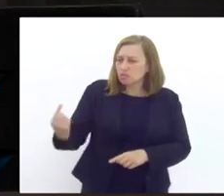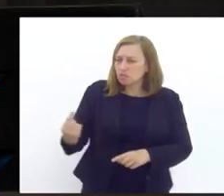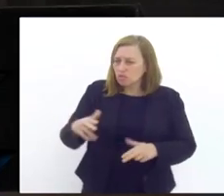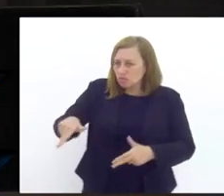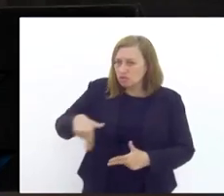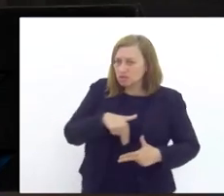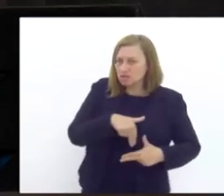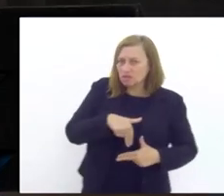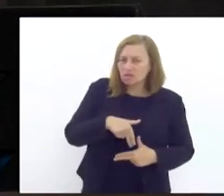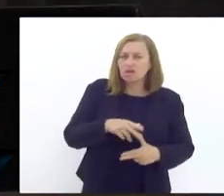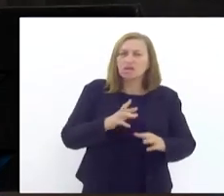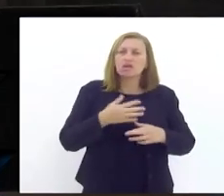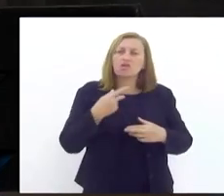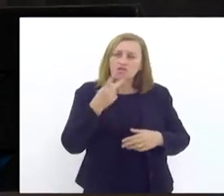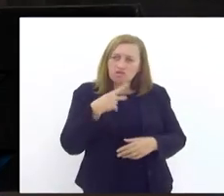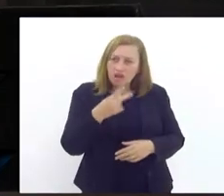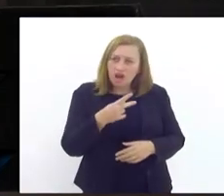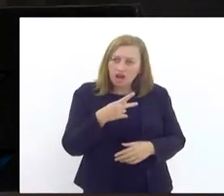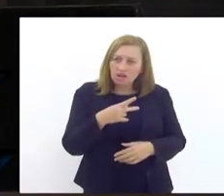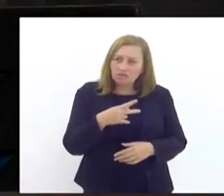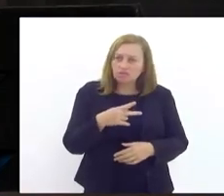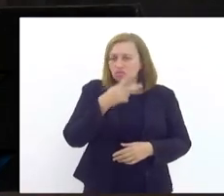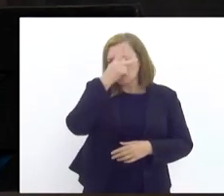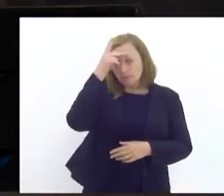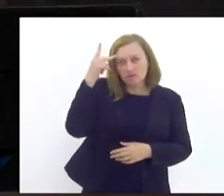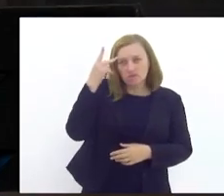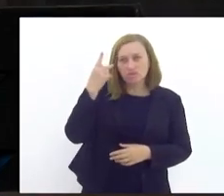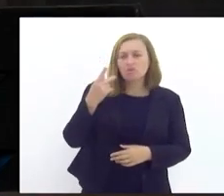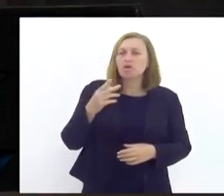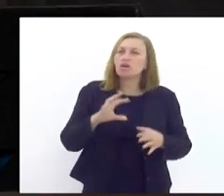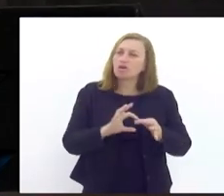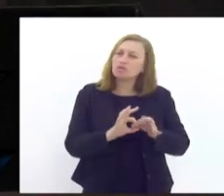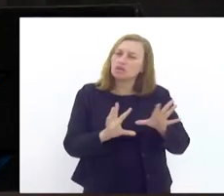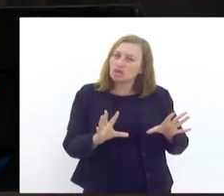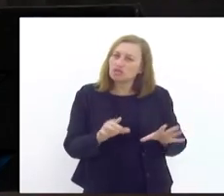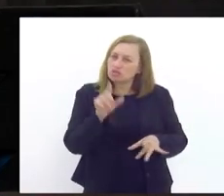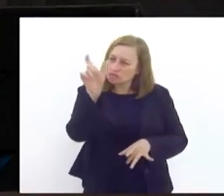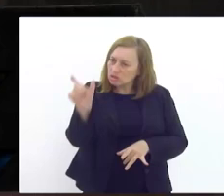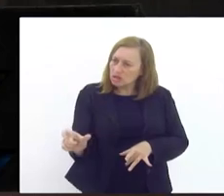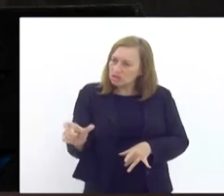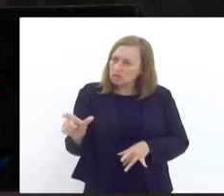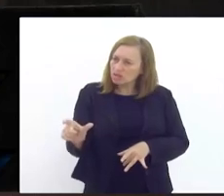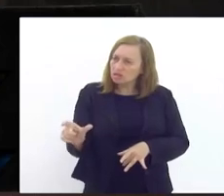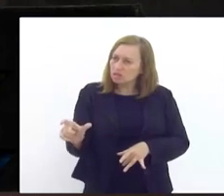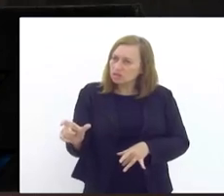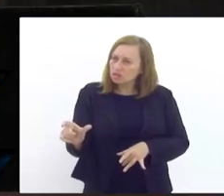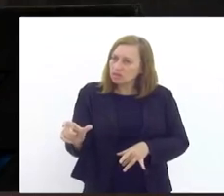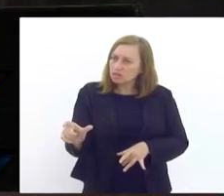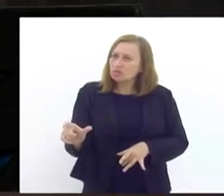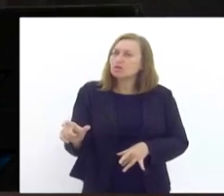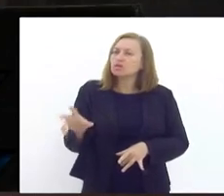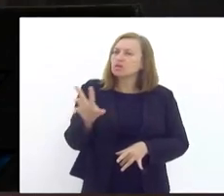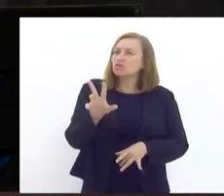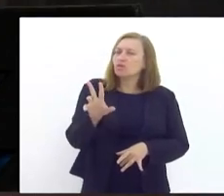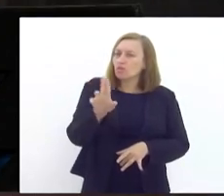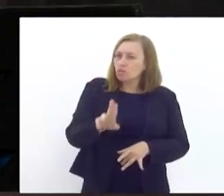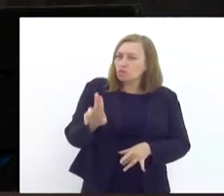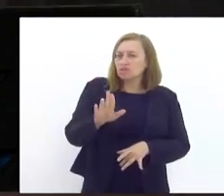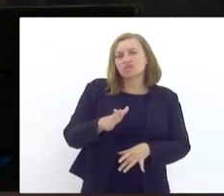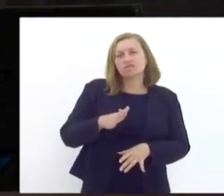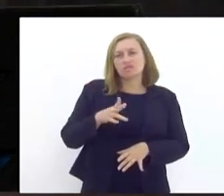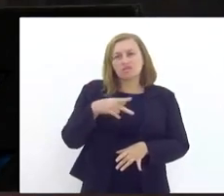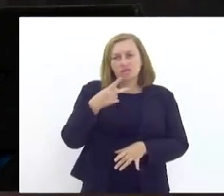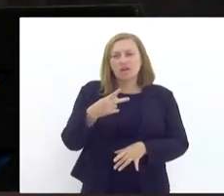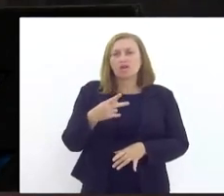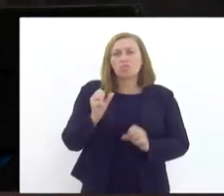Tribuna e me refiro alguém ou bato em alguém eu permito que essa pessoa que foi objeto da minha fala Possa